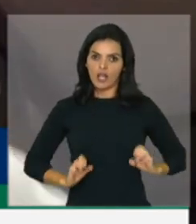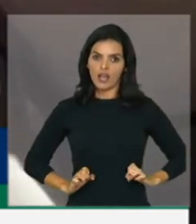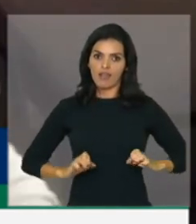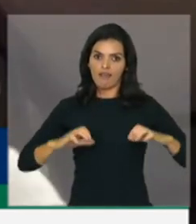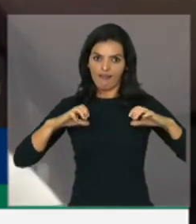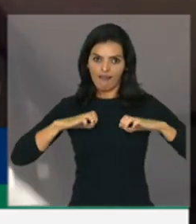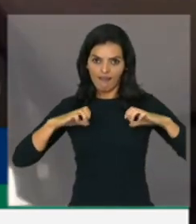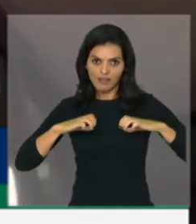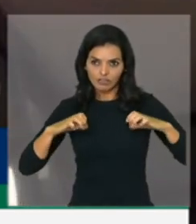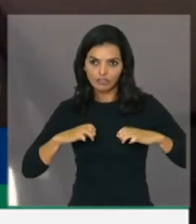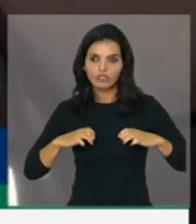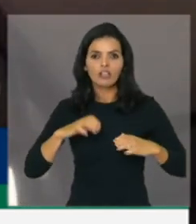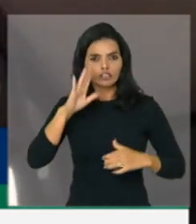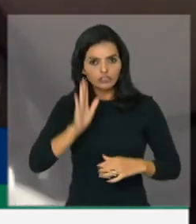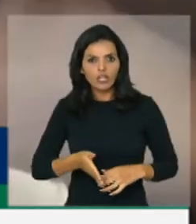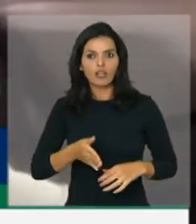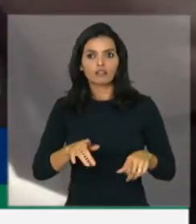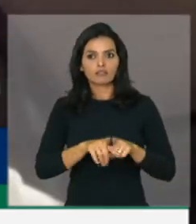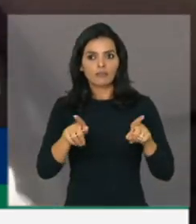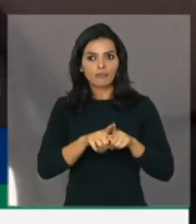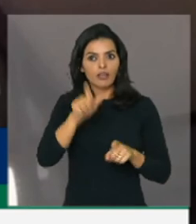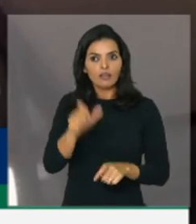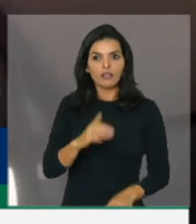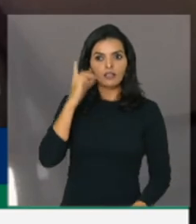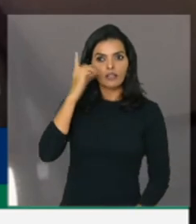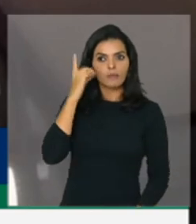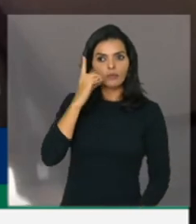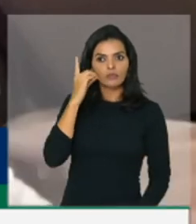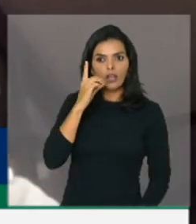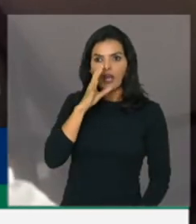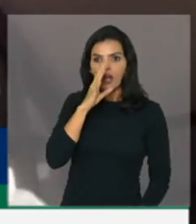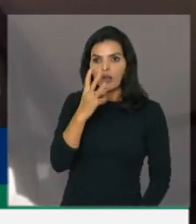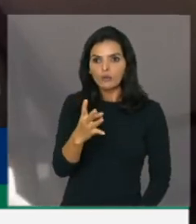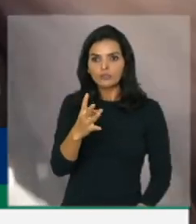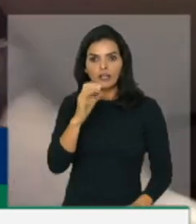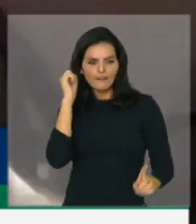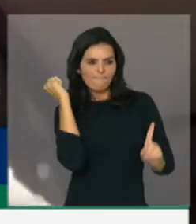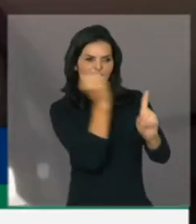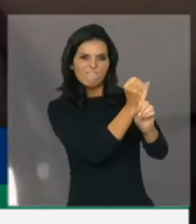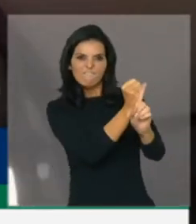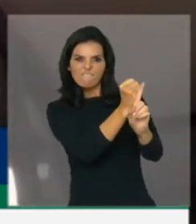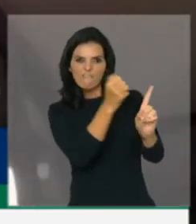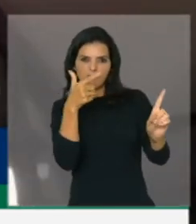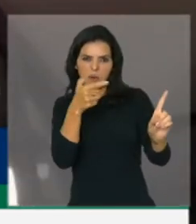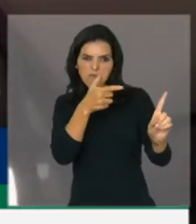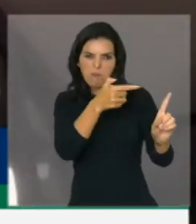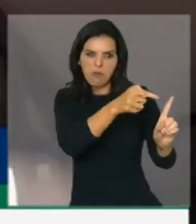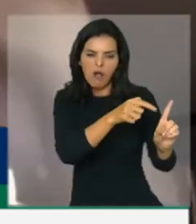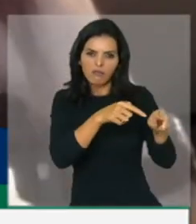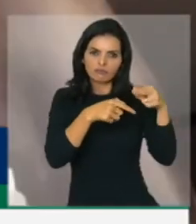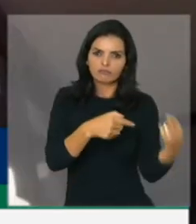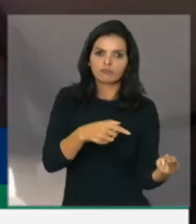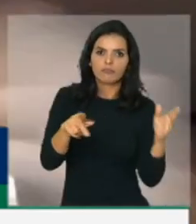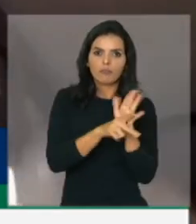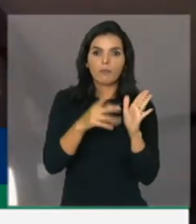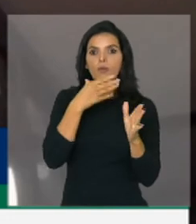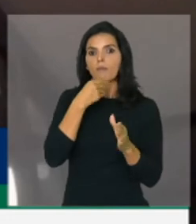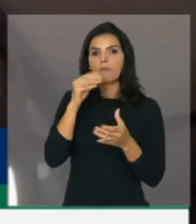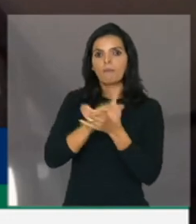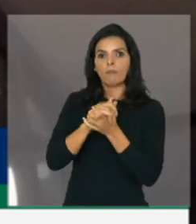Conselho e devem ter andamento, como de uma deputada acusada de matar o próprio marido ou um deputado cujos assessores